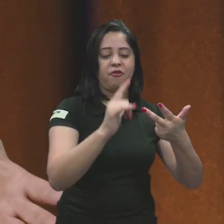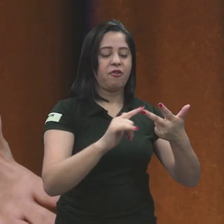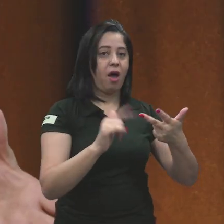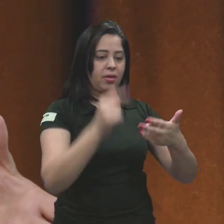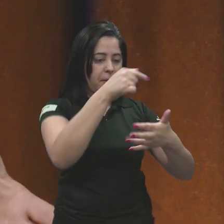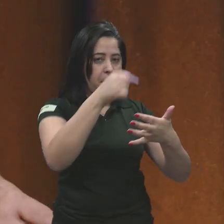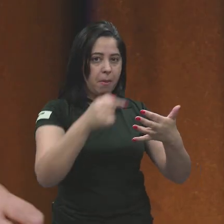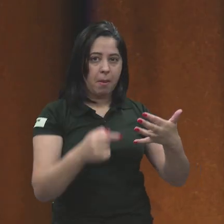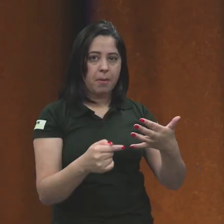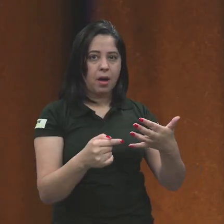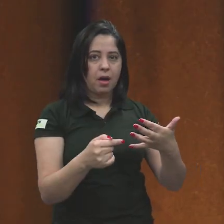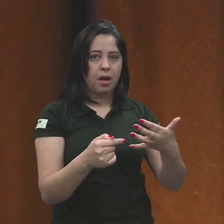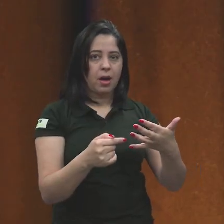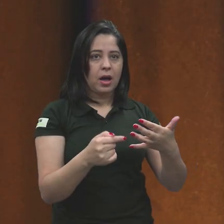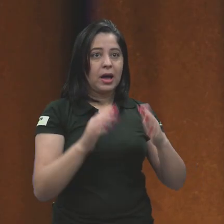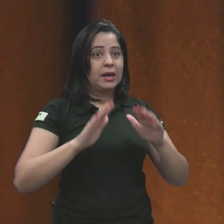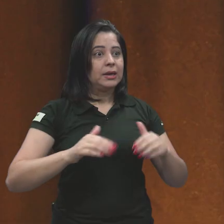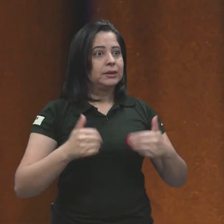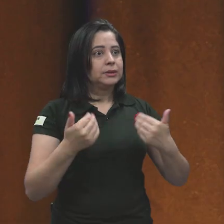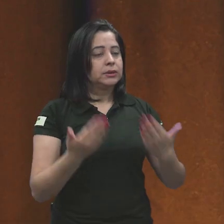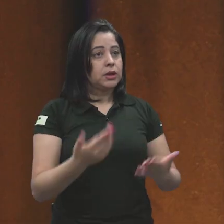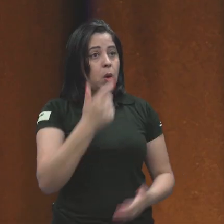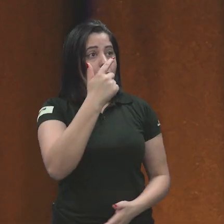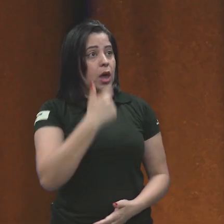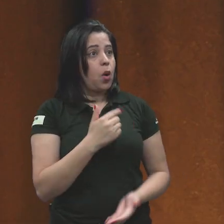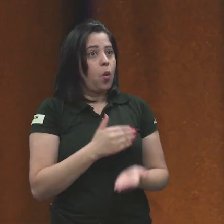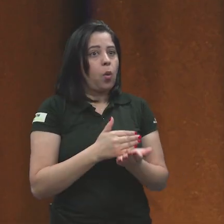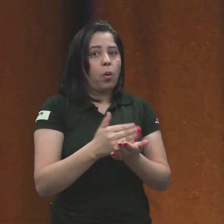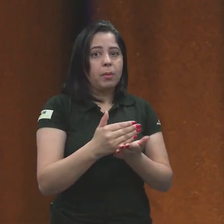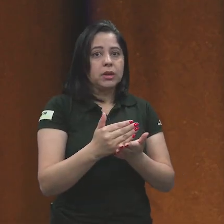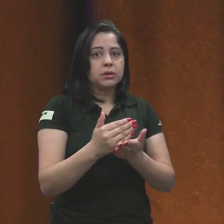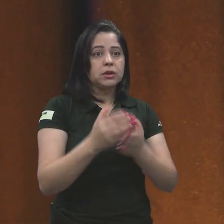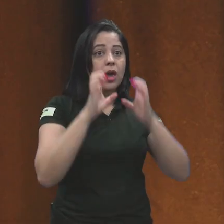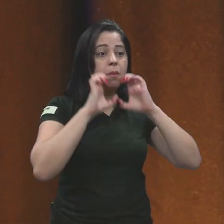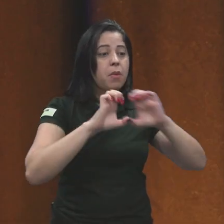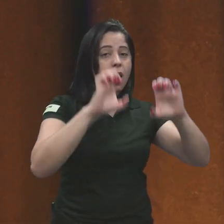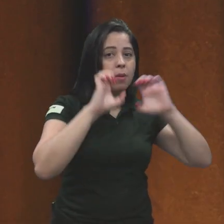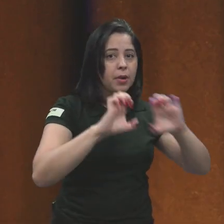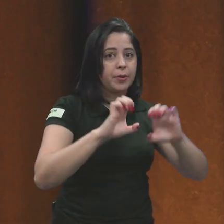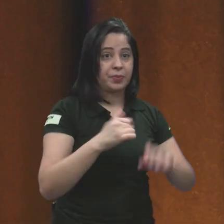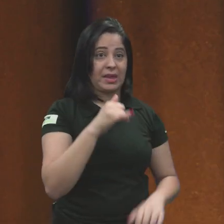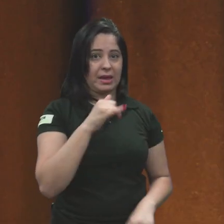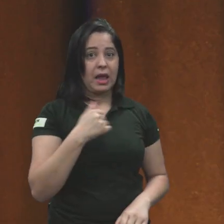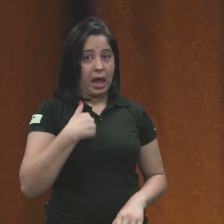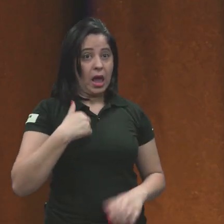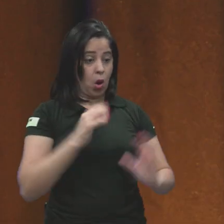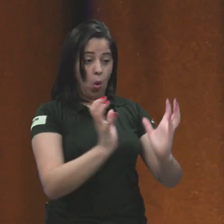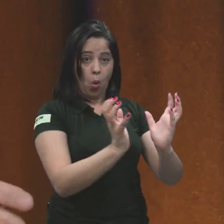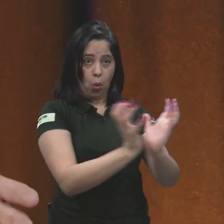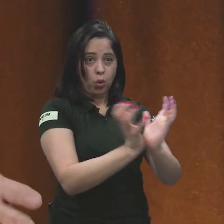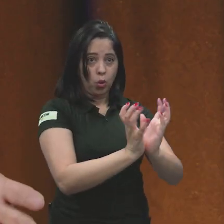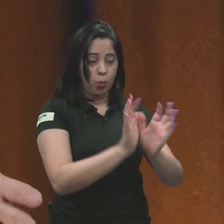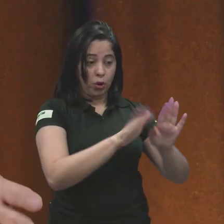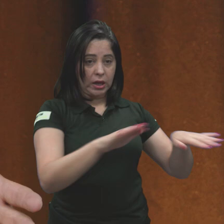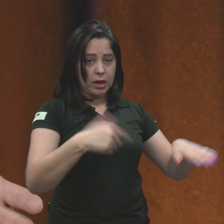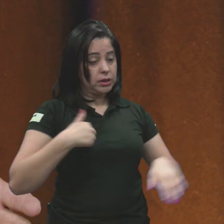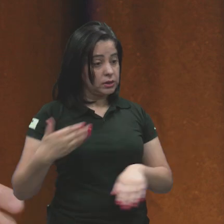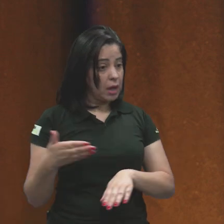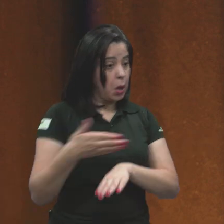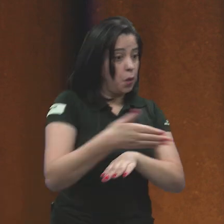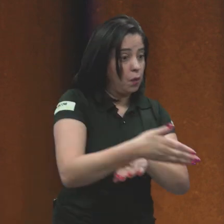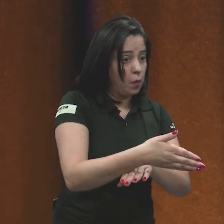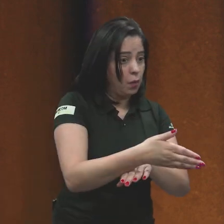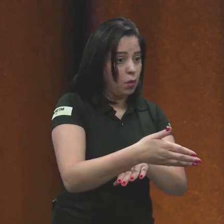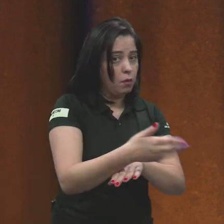isso para os grupos de evangelização que eu participava, inclusive alguns grupos de crianças da comunidade. E